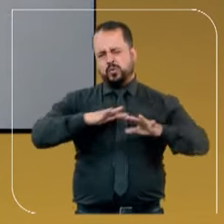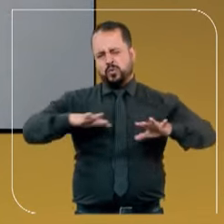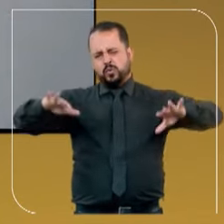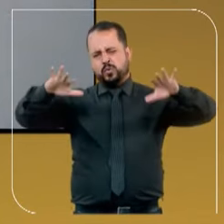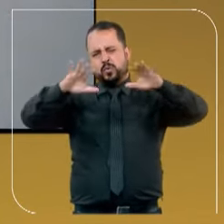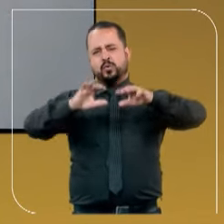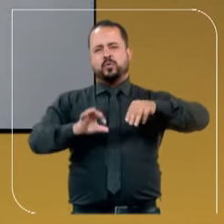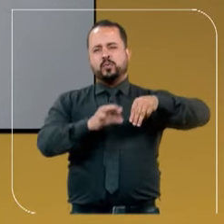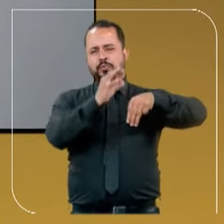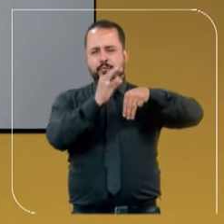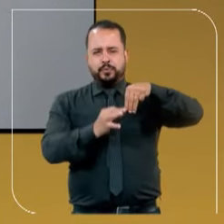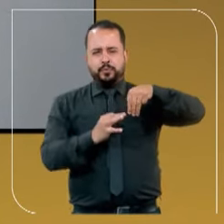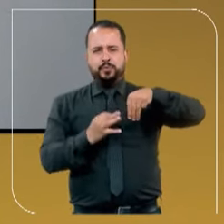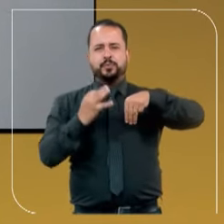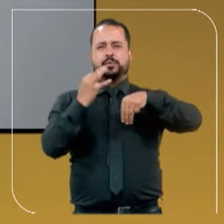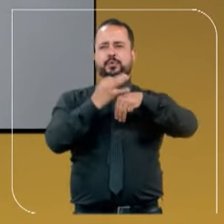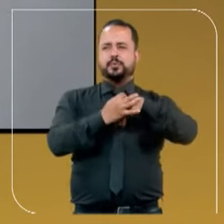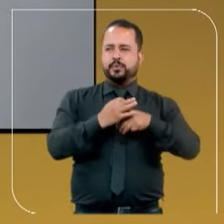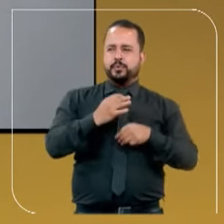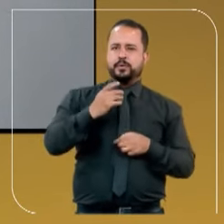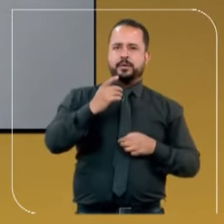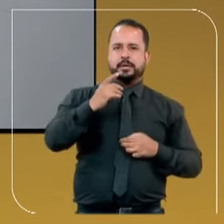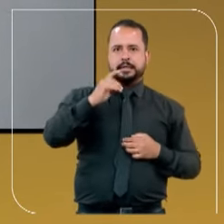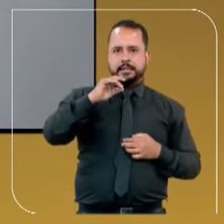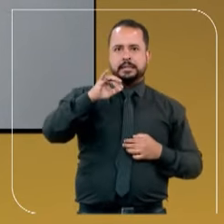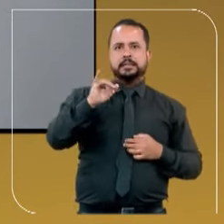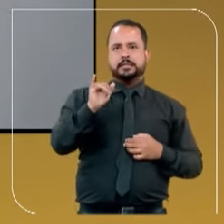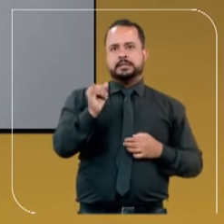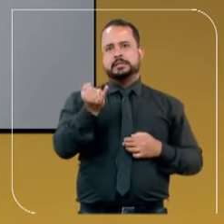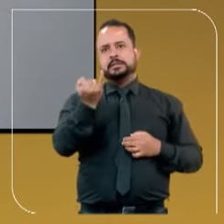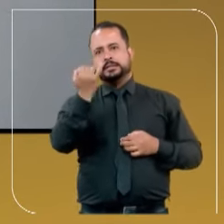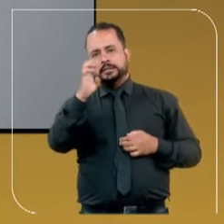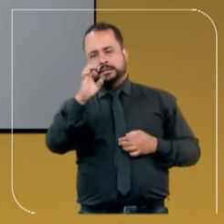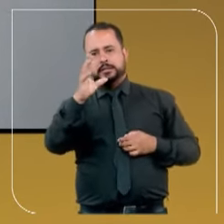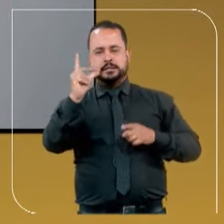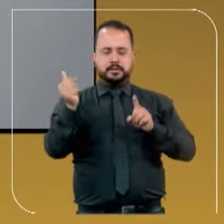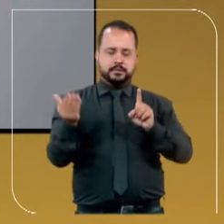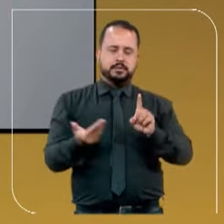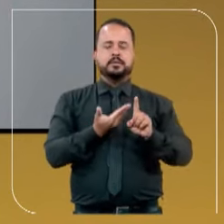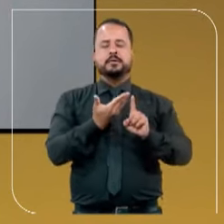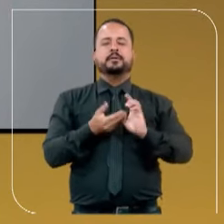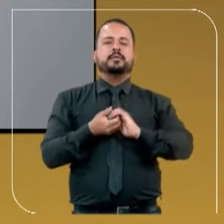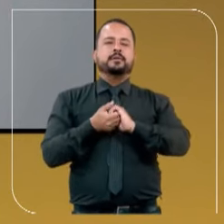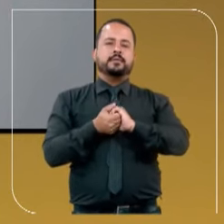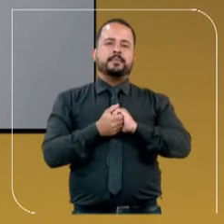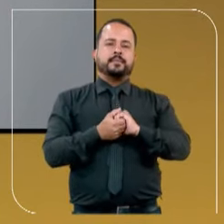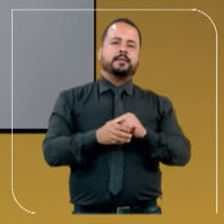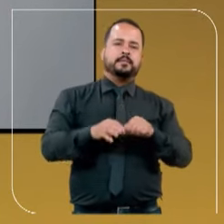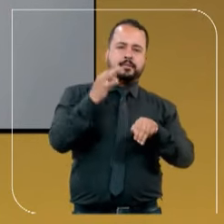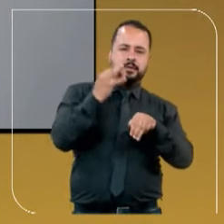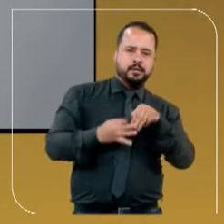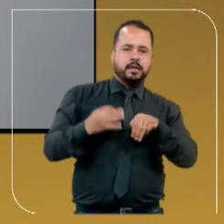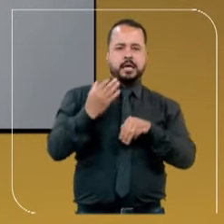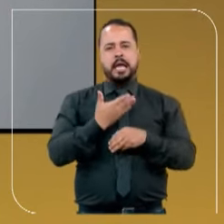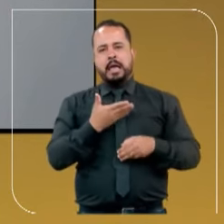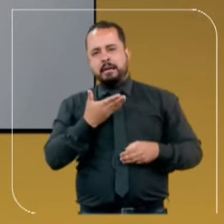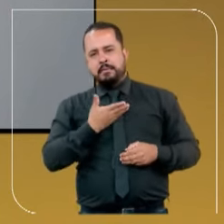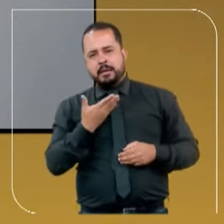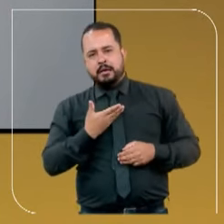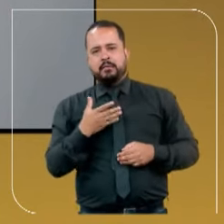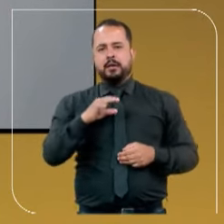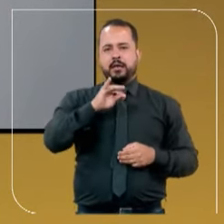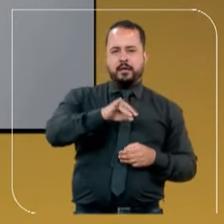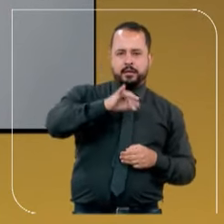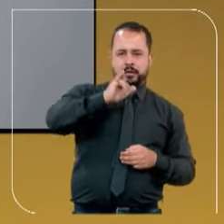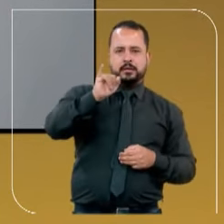na pessoa do ministro da AGU, né, Messias, e os nossos ministros e amigos meus do STJ,